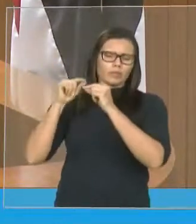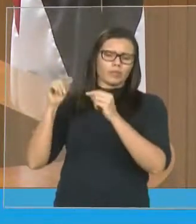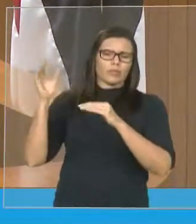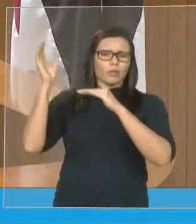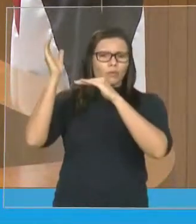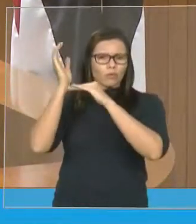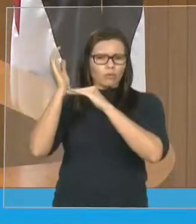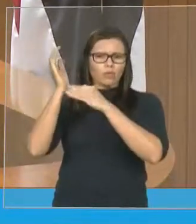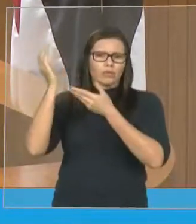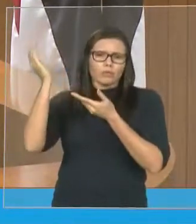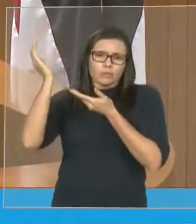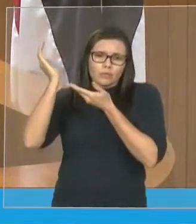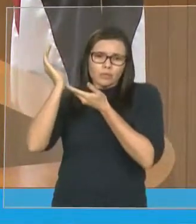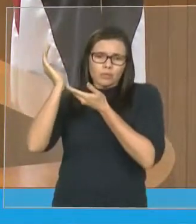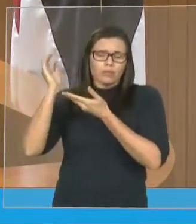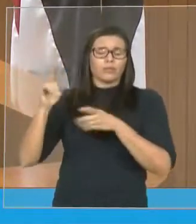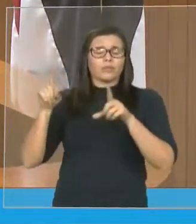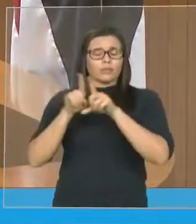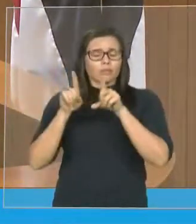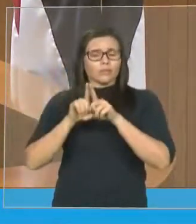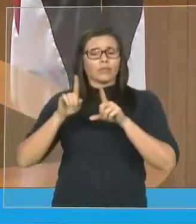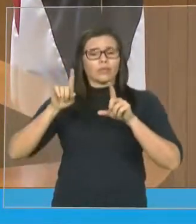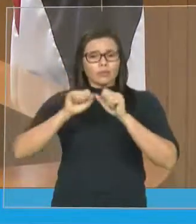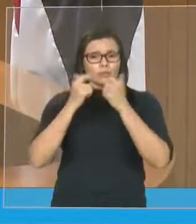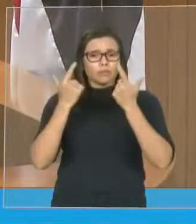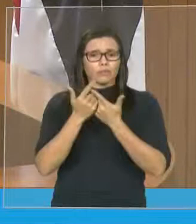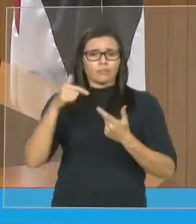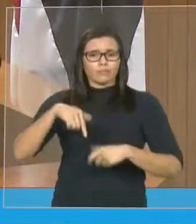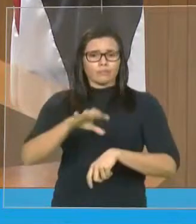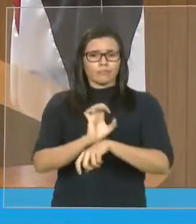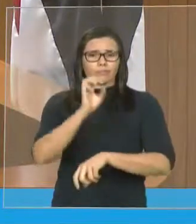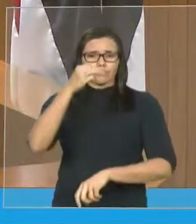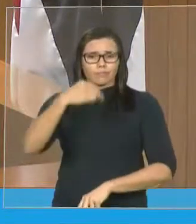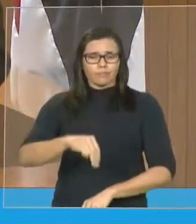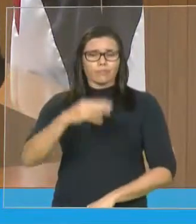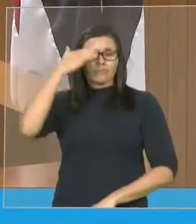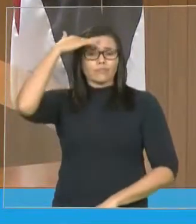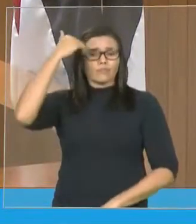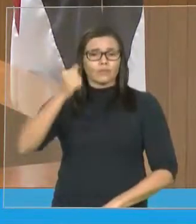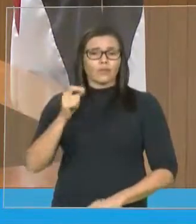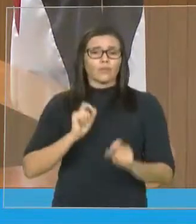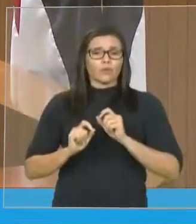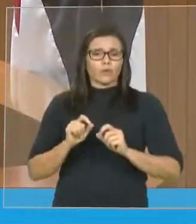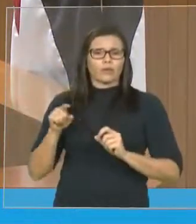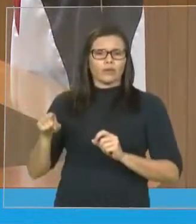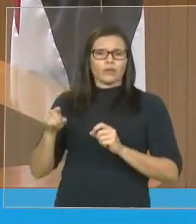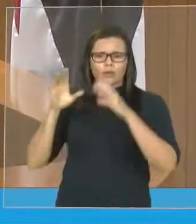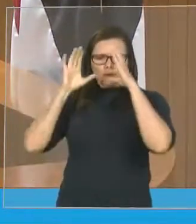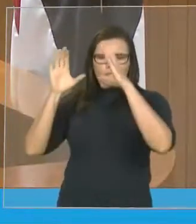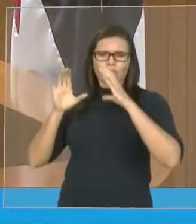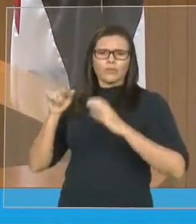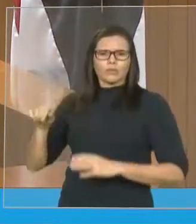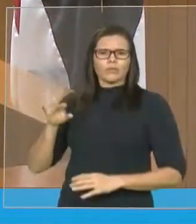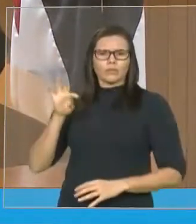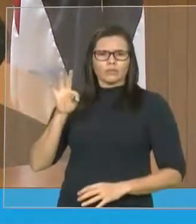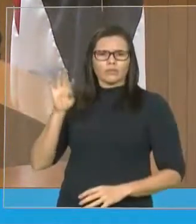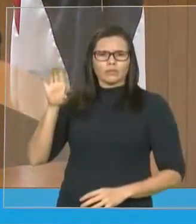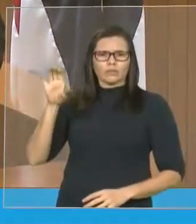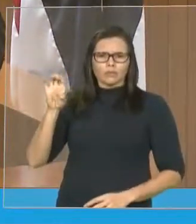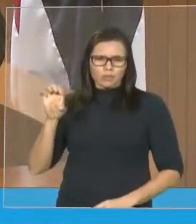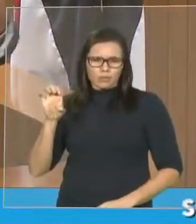a Assembleia Legislativa do Estado reconhecem hoje no Tribunal de Contas um órgão realmente independente.